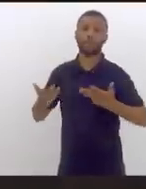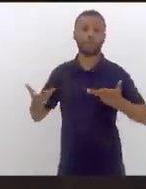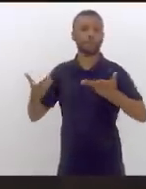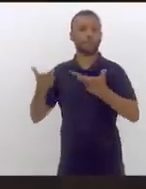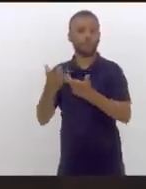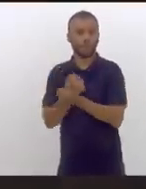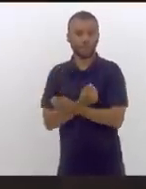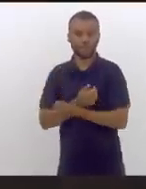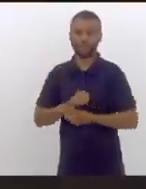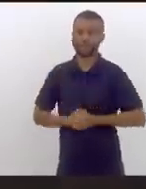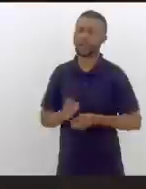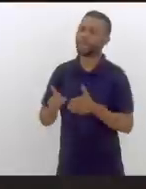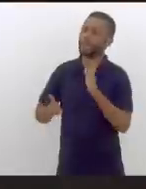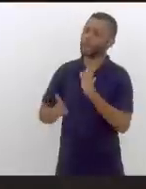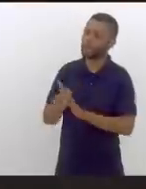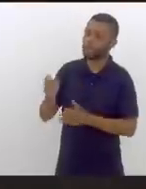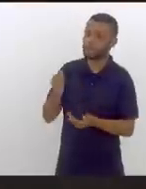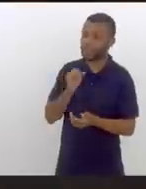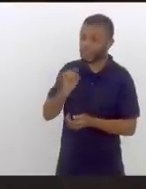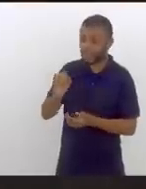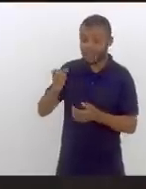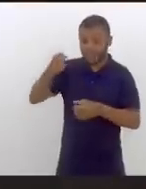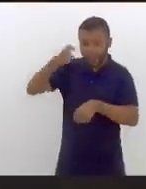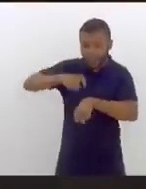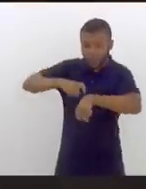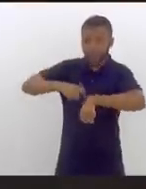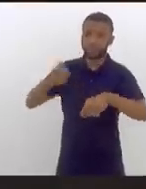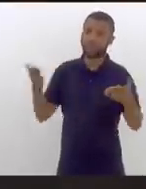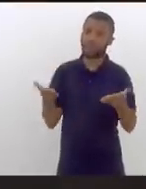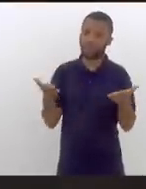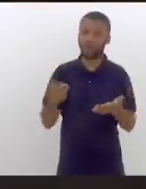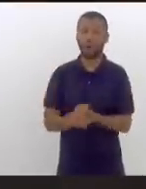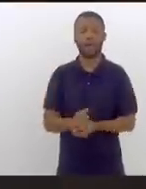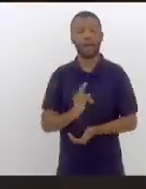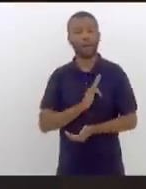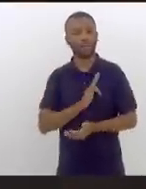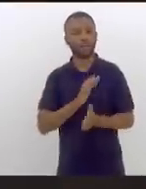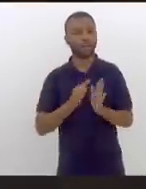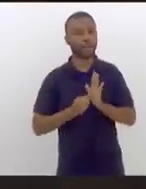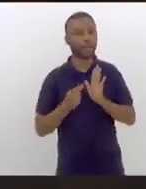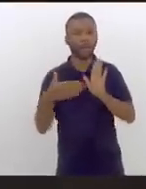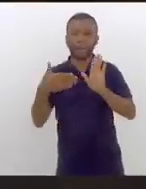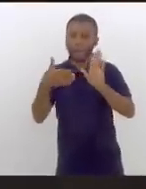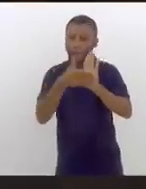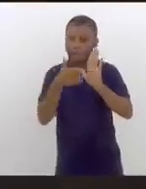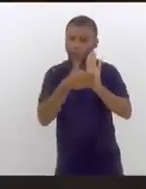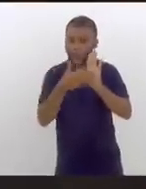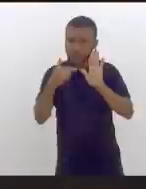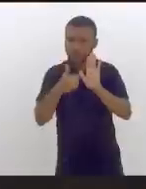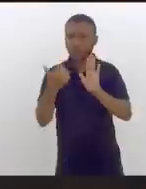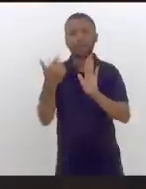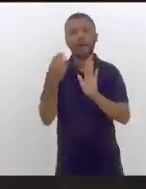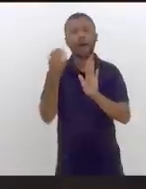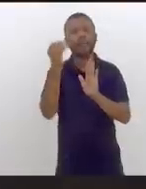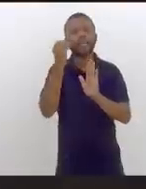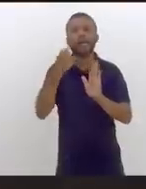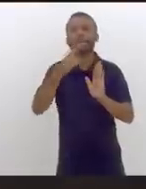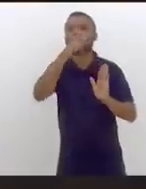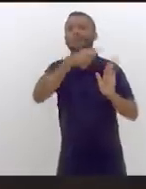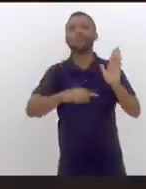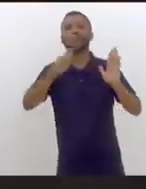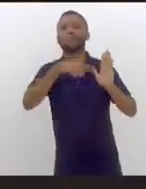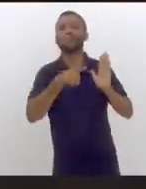não existe como nesse momento aqui a polícia apresentar uma proposta para extinguir de vez